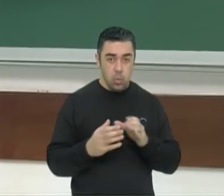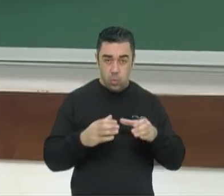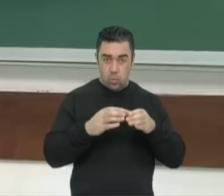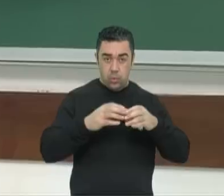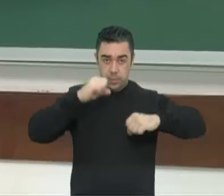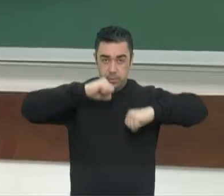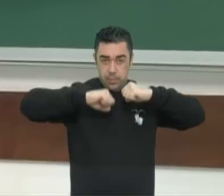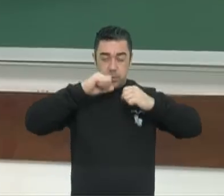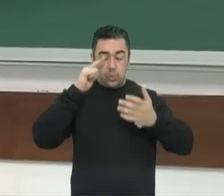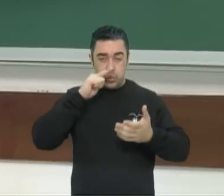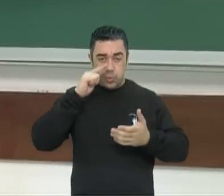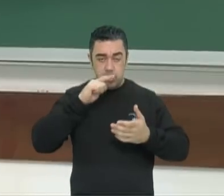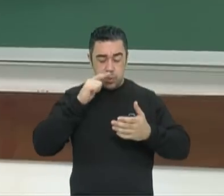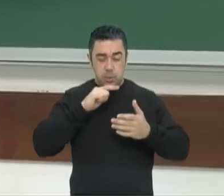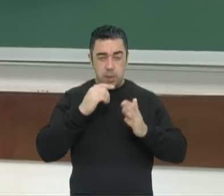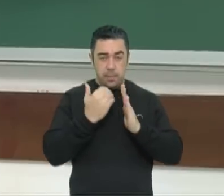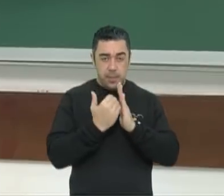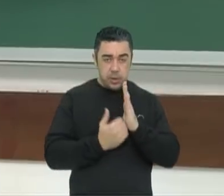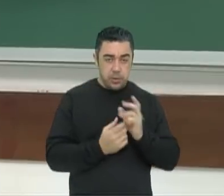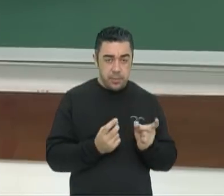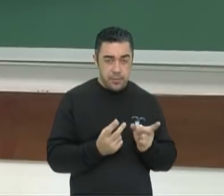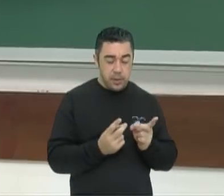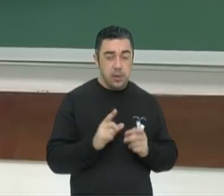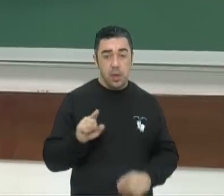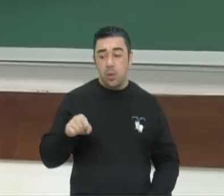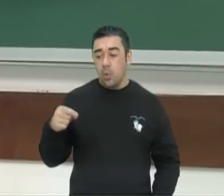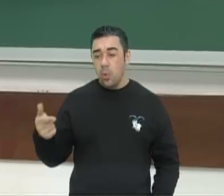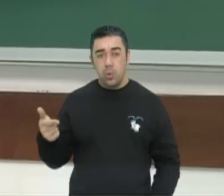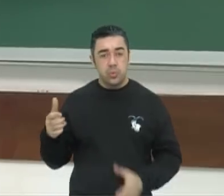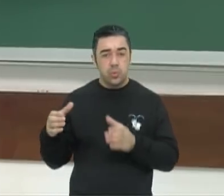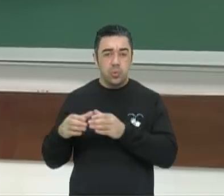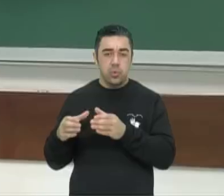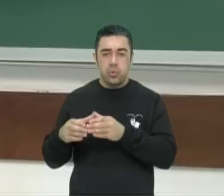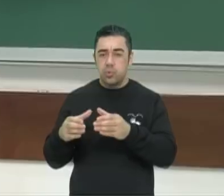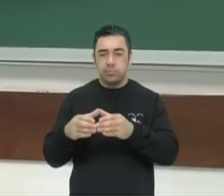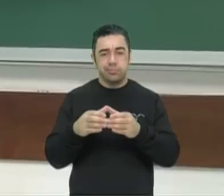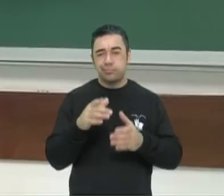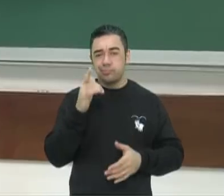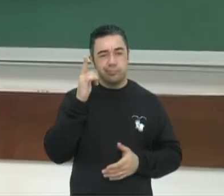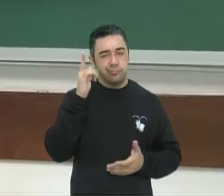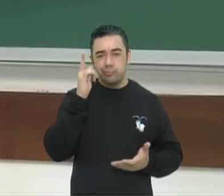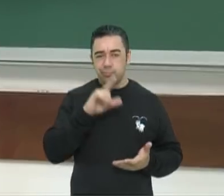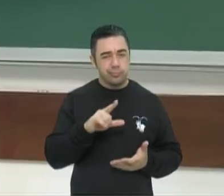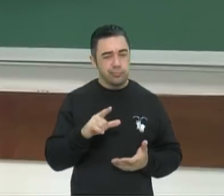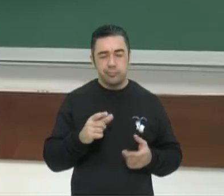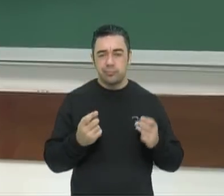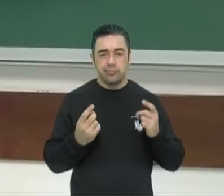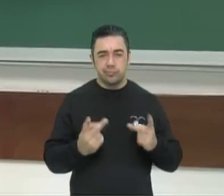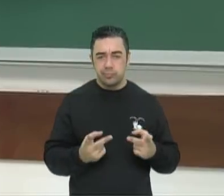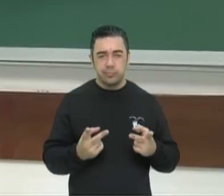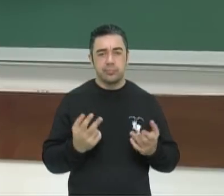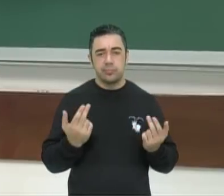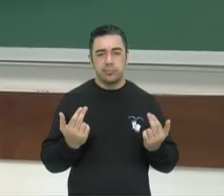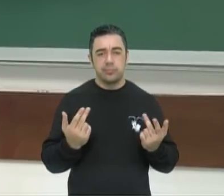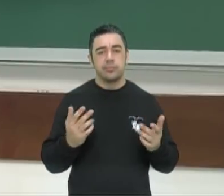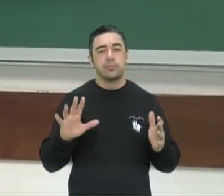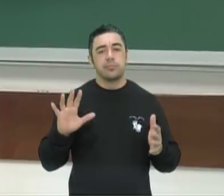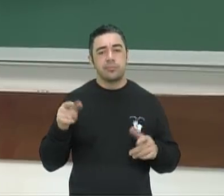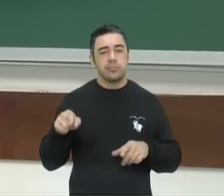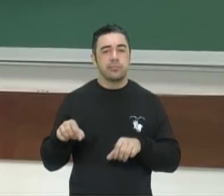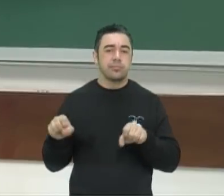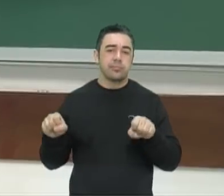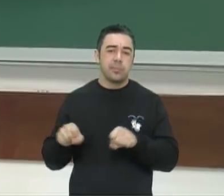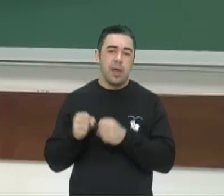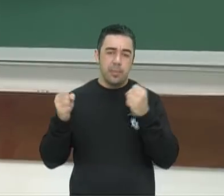capacidade financeira, maior capital financeiro, e os médios e pequenos não conseguiam competir. Com isso,